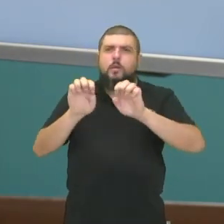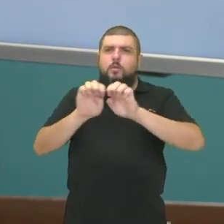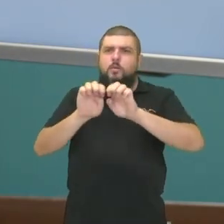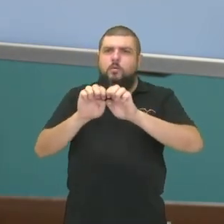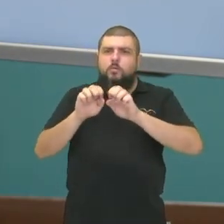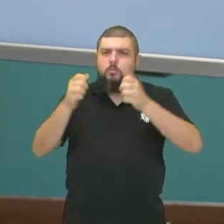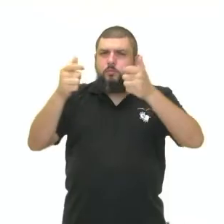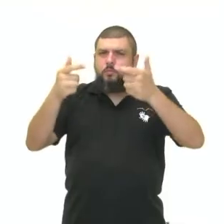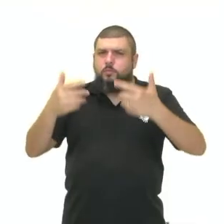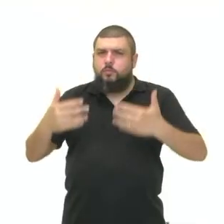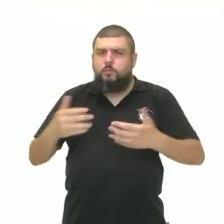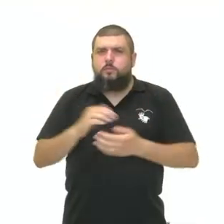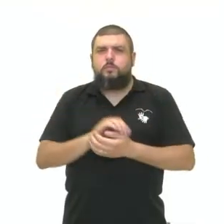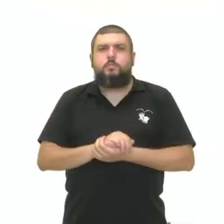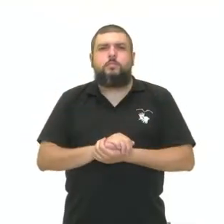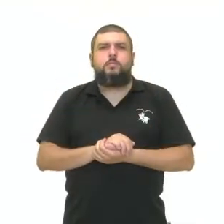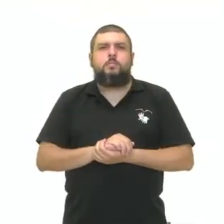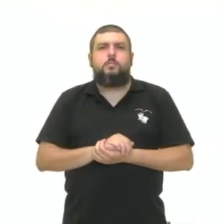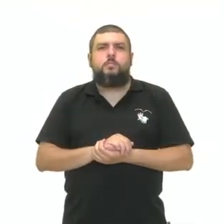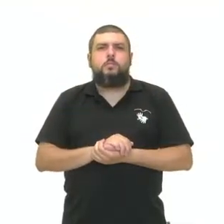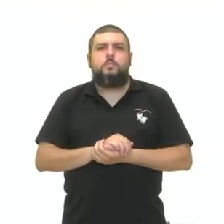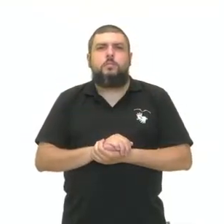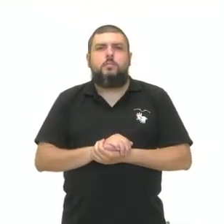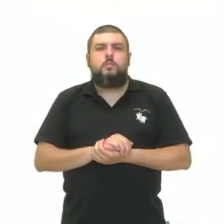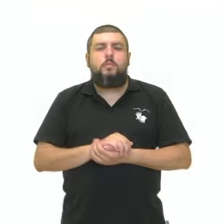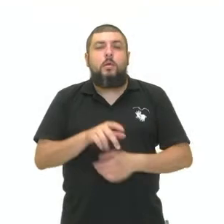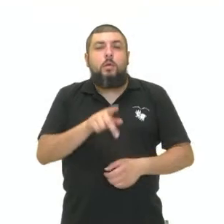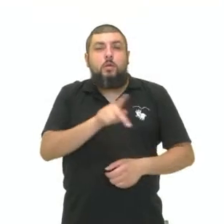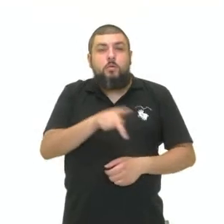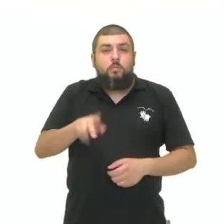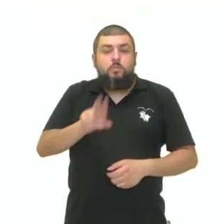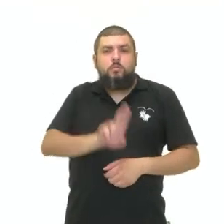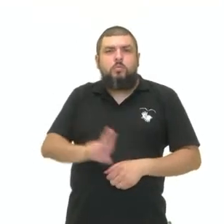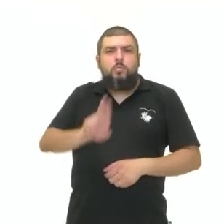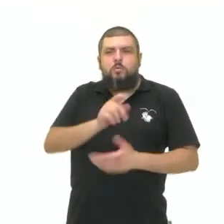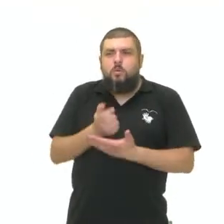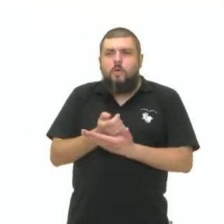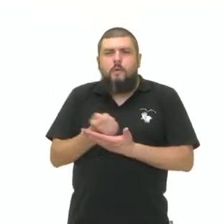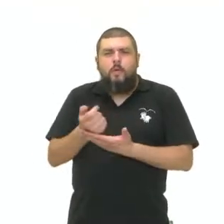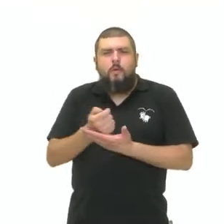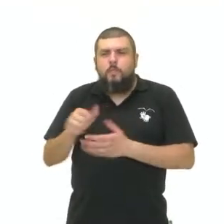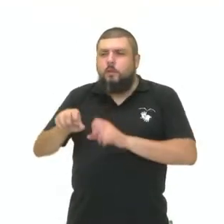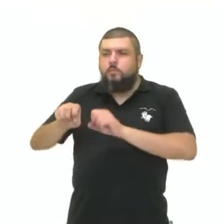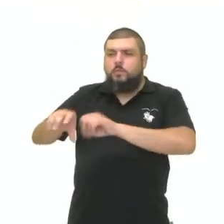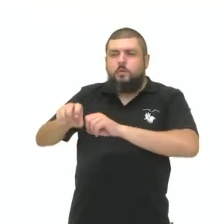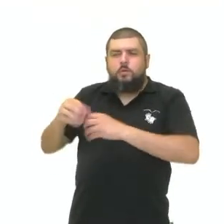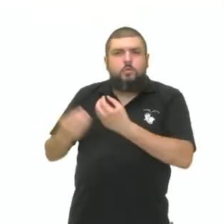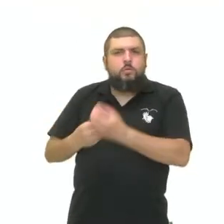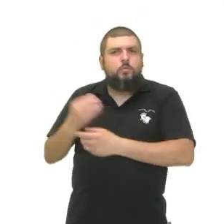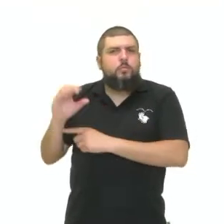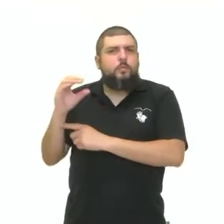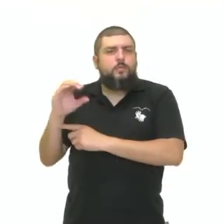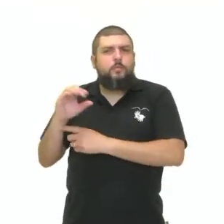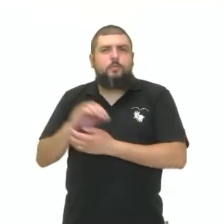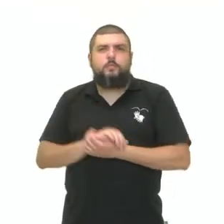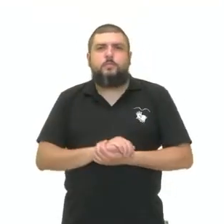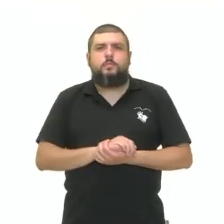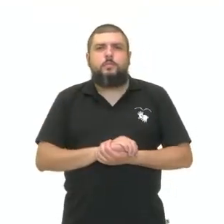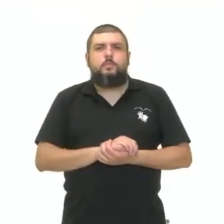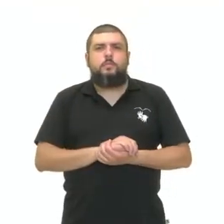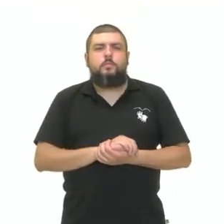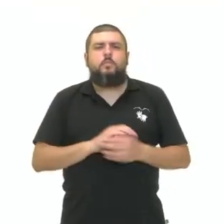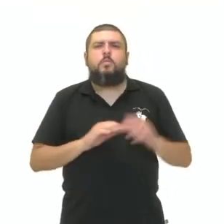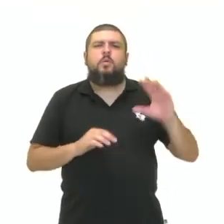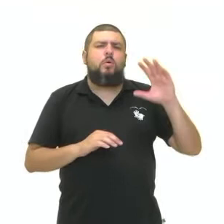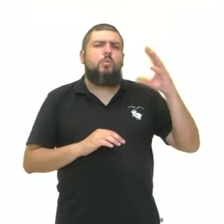ler. Professor usa fake news para ensinar ciência na escola. Temos já aqui o quando, 21 de